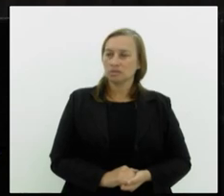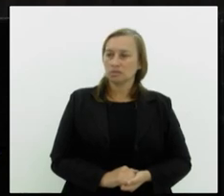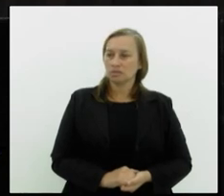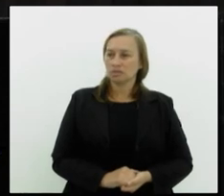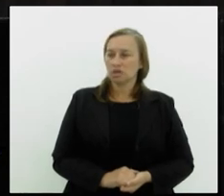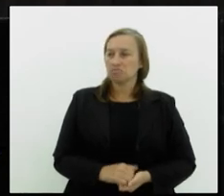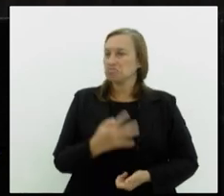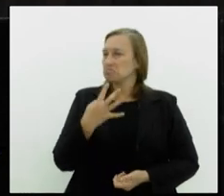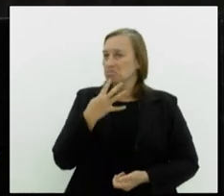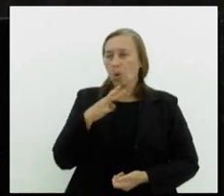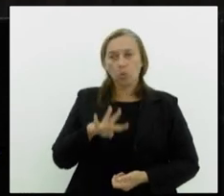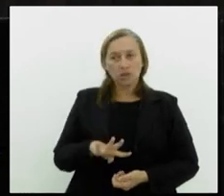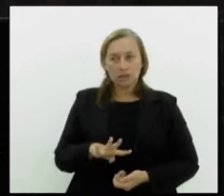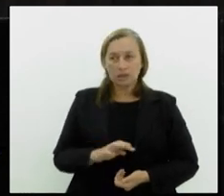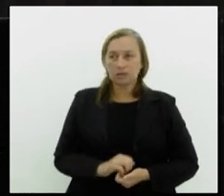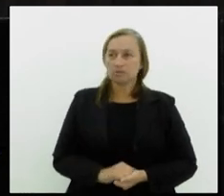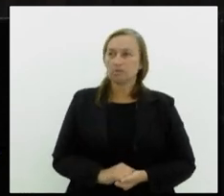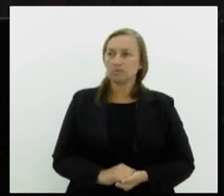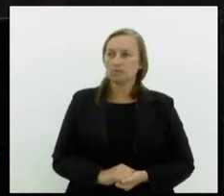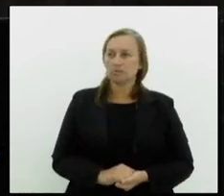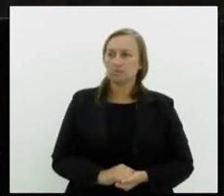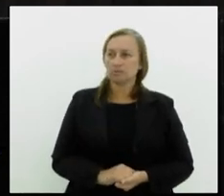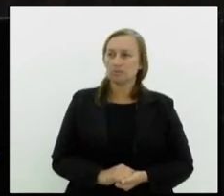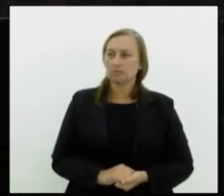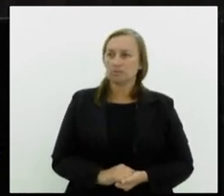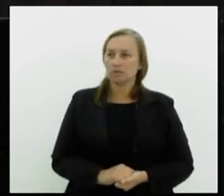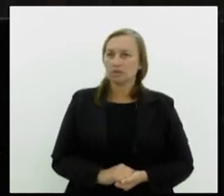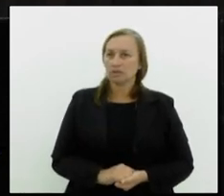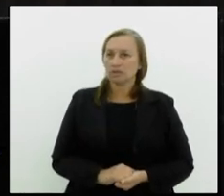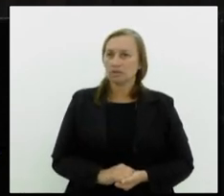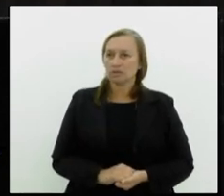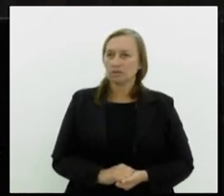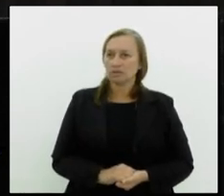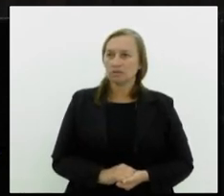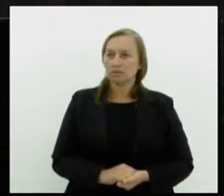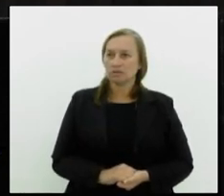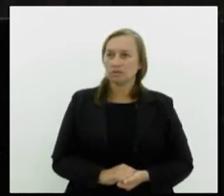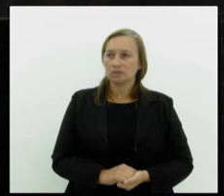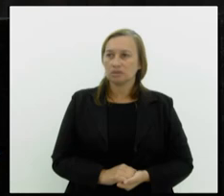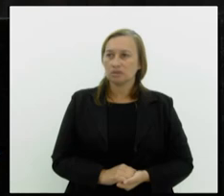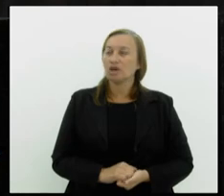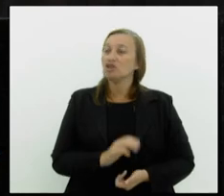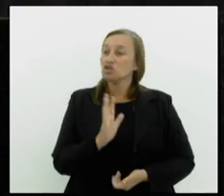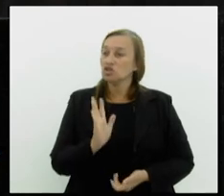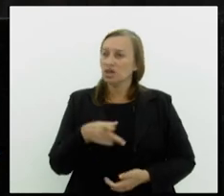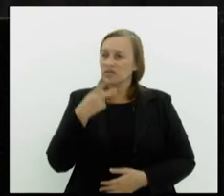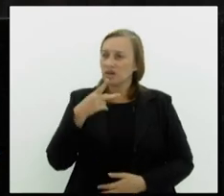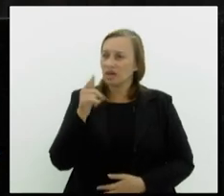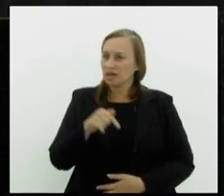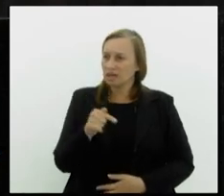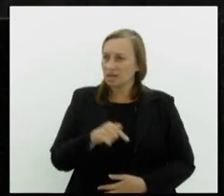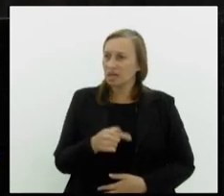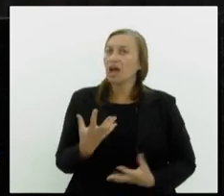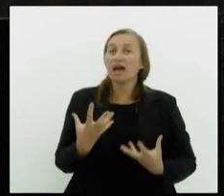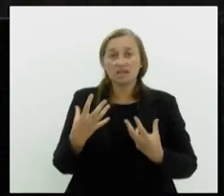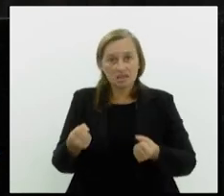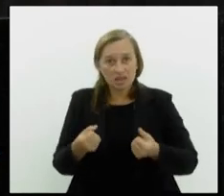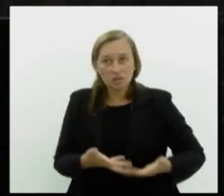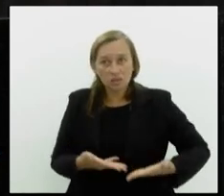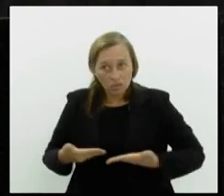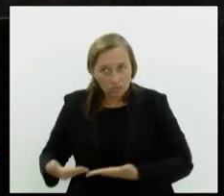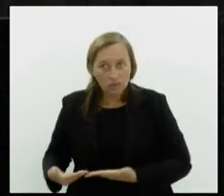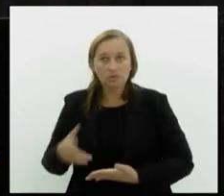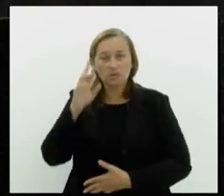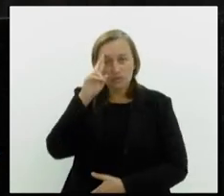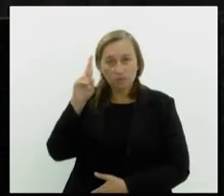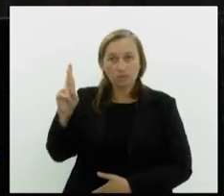nosso conhecimento. Preliminarmente, já digo aqui que aceito o convite de Vossa